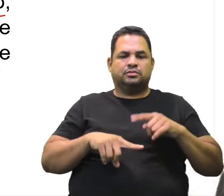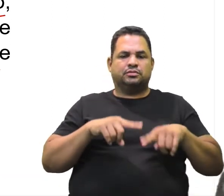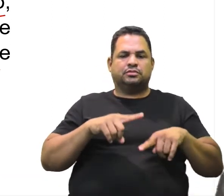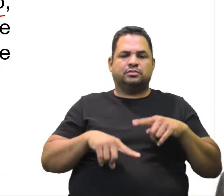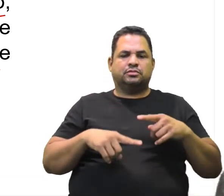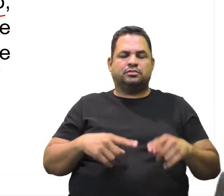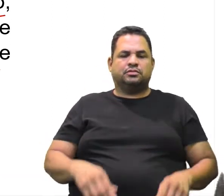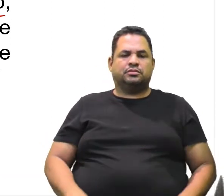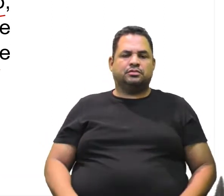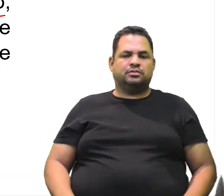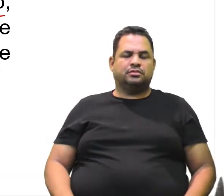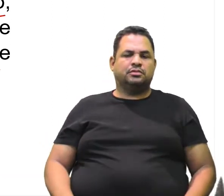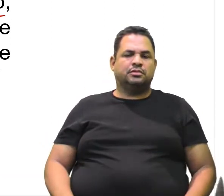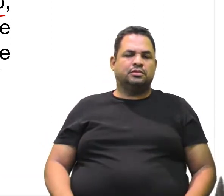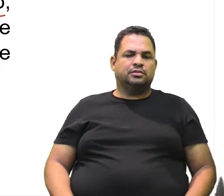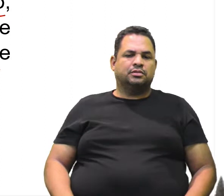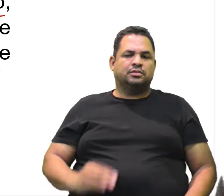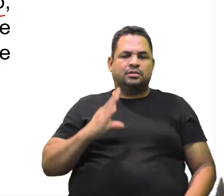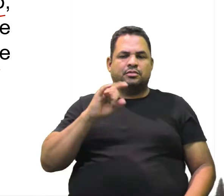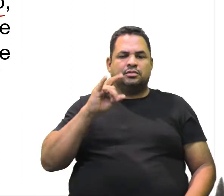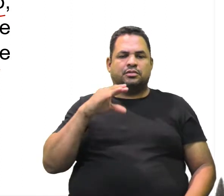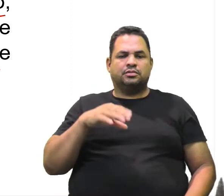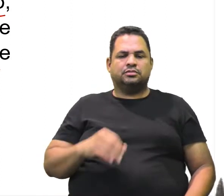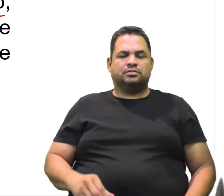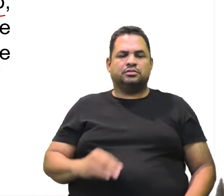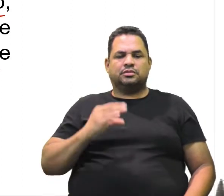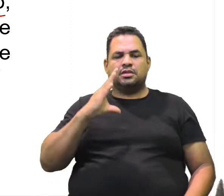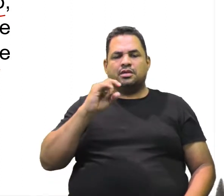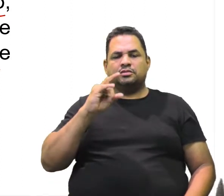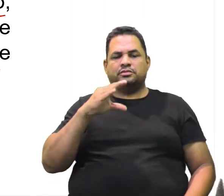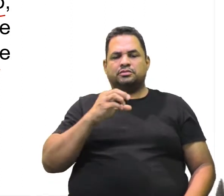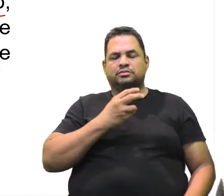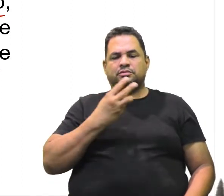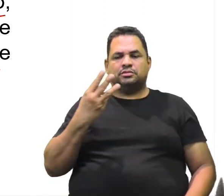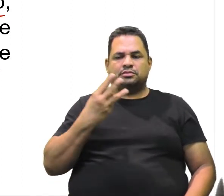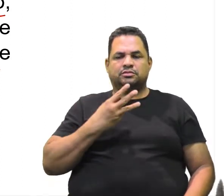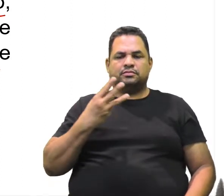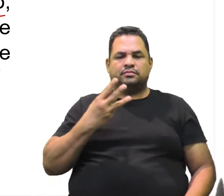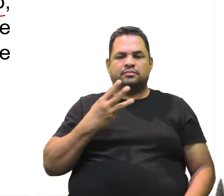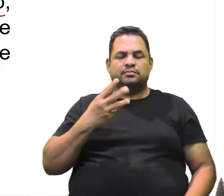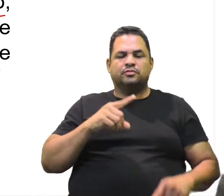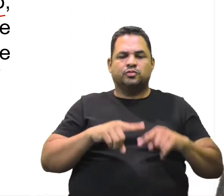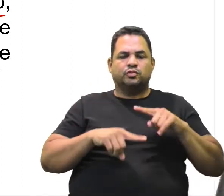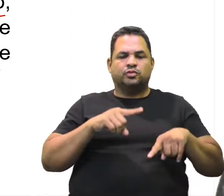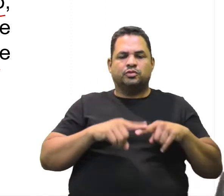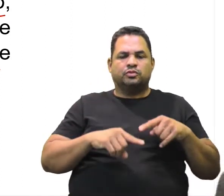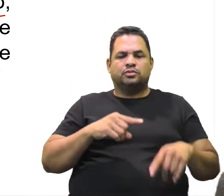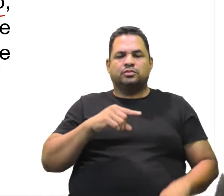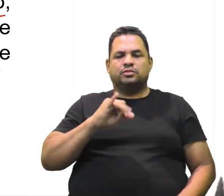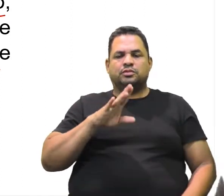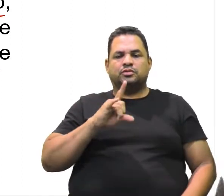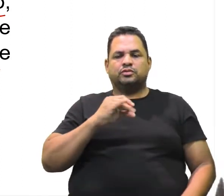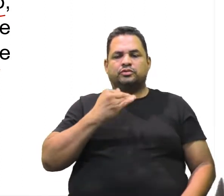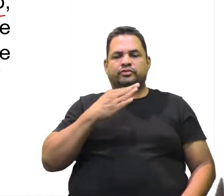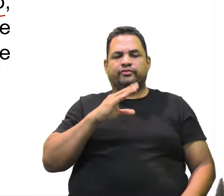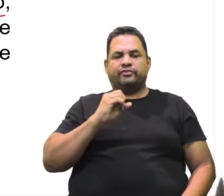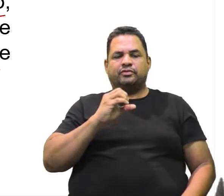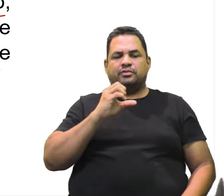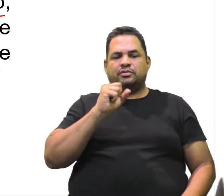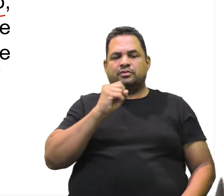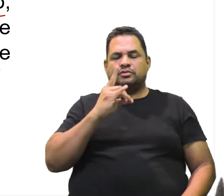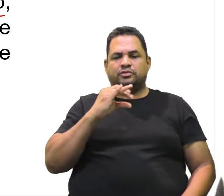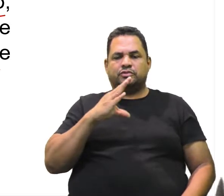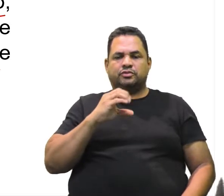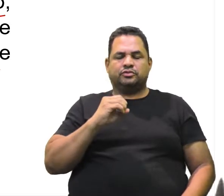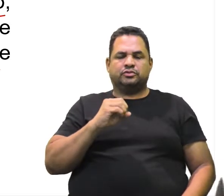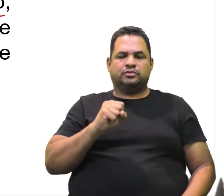que são íons CO3 e cálcio. E o terceiro íon sulfato, SO4 e